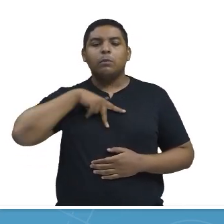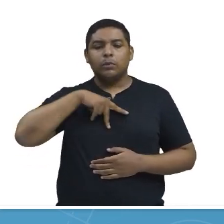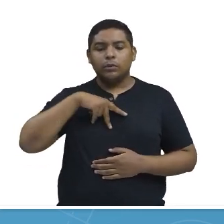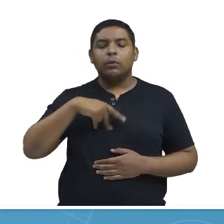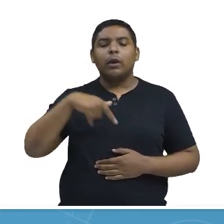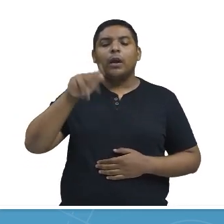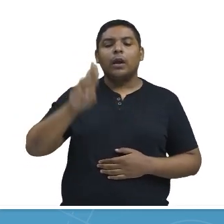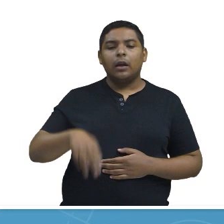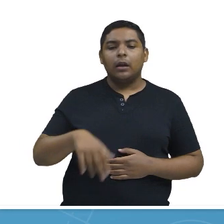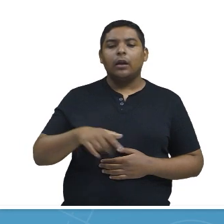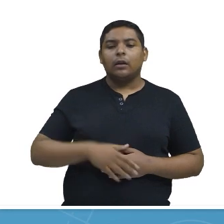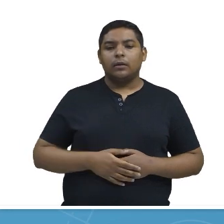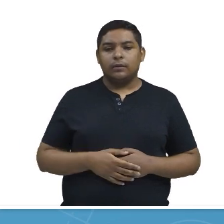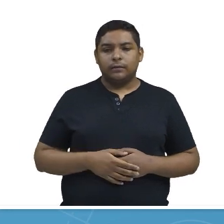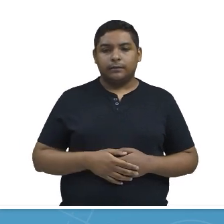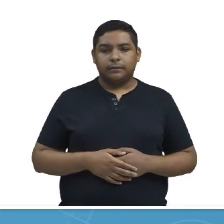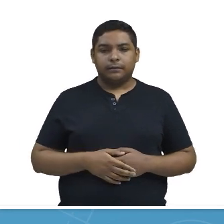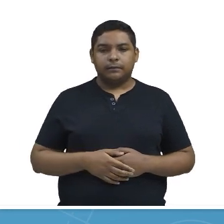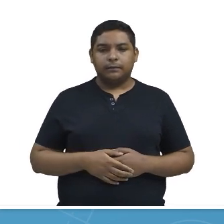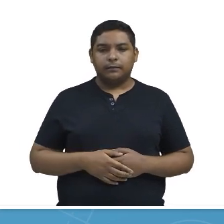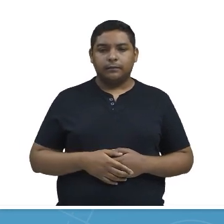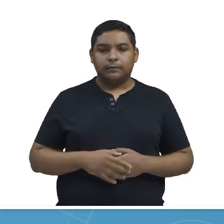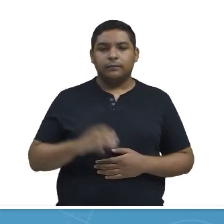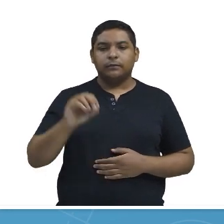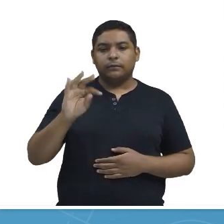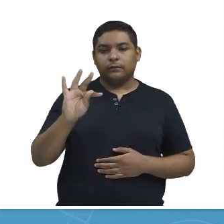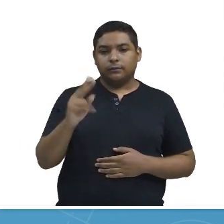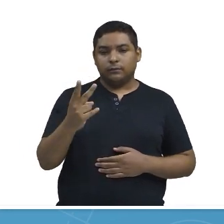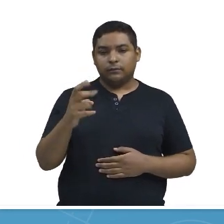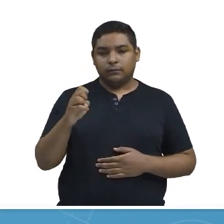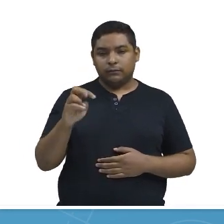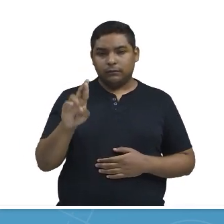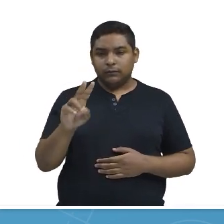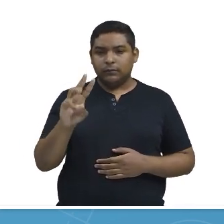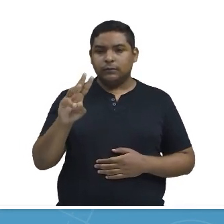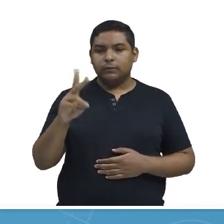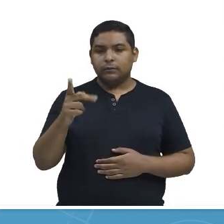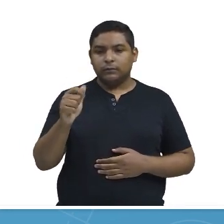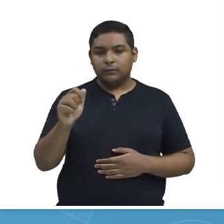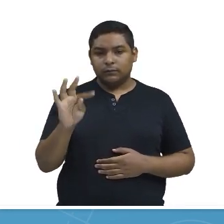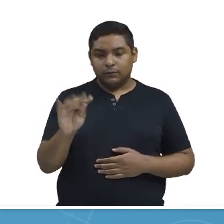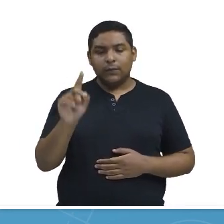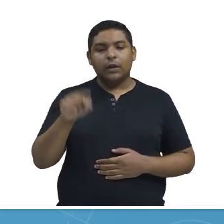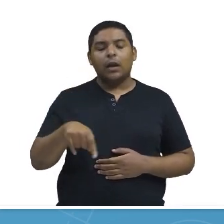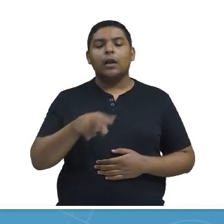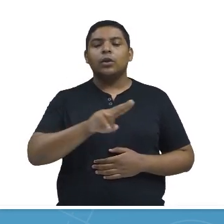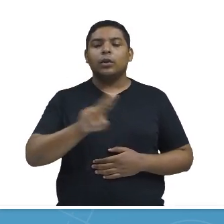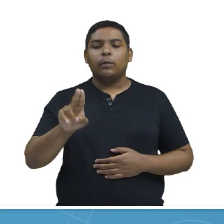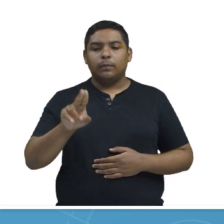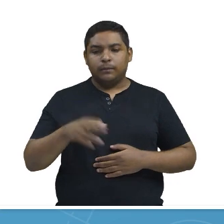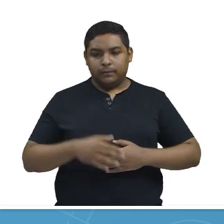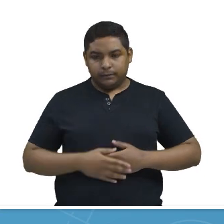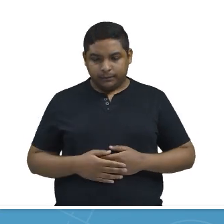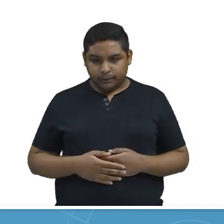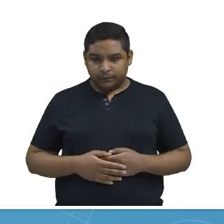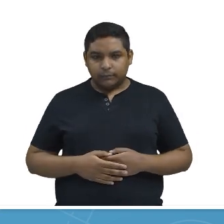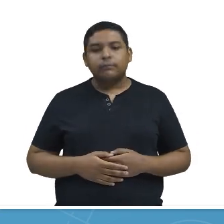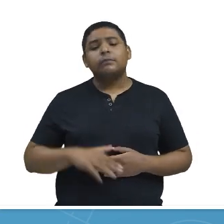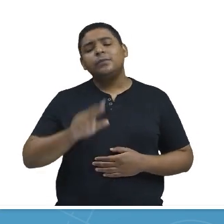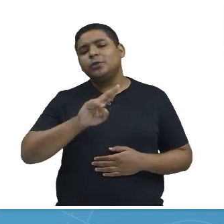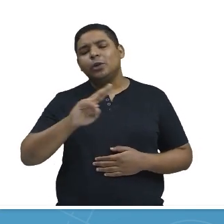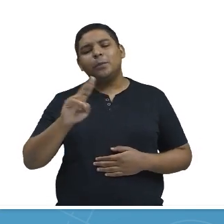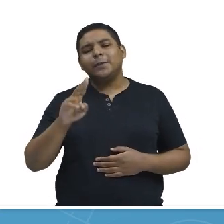algo aí? O other chap. E o que ele possui? O name, ali na sequência da frase. Ele tem um nome que eu não